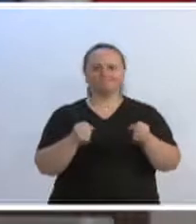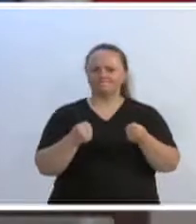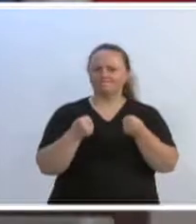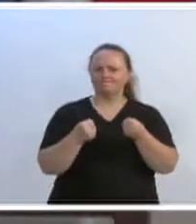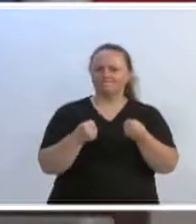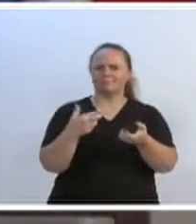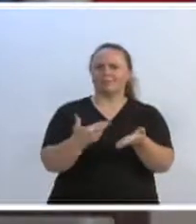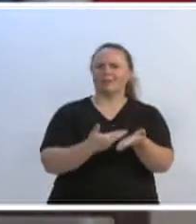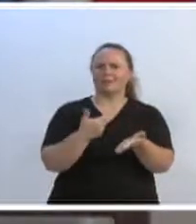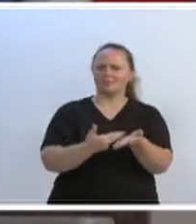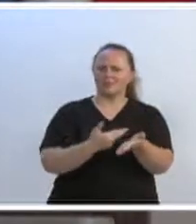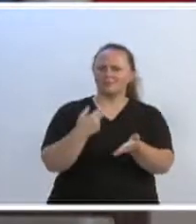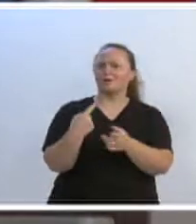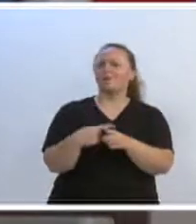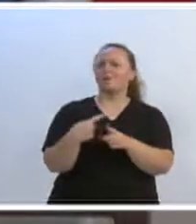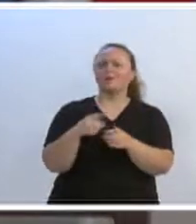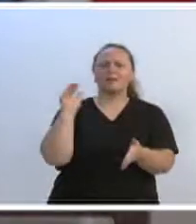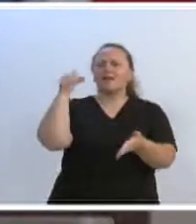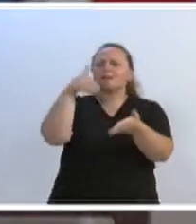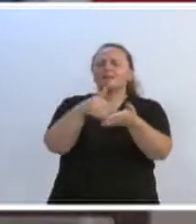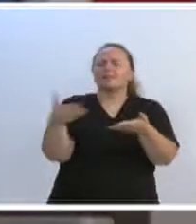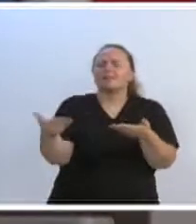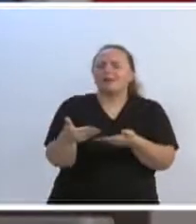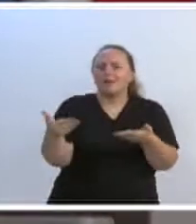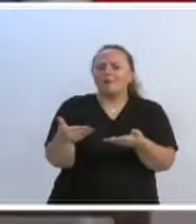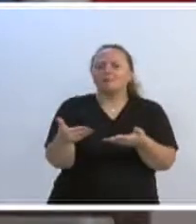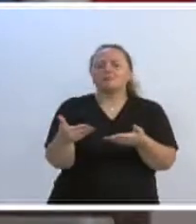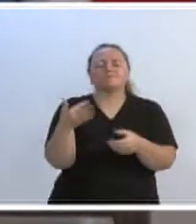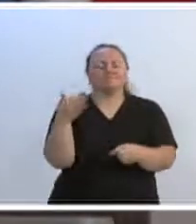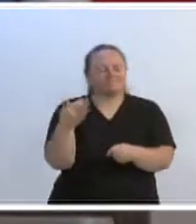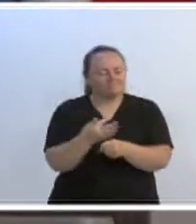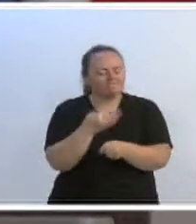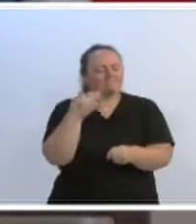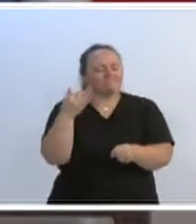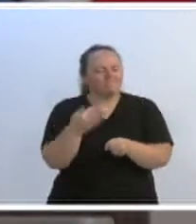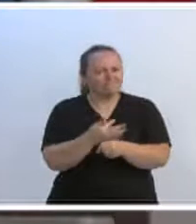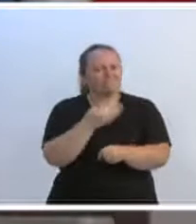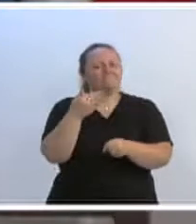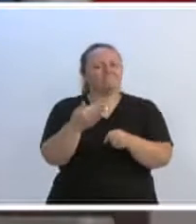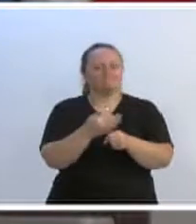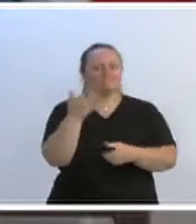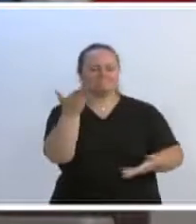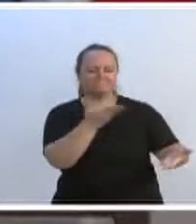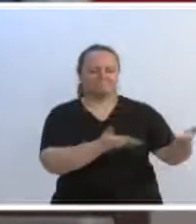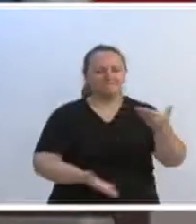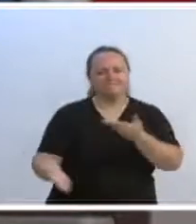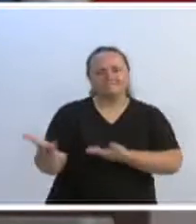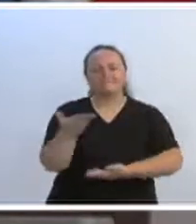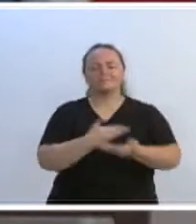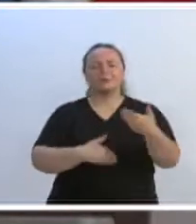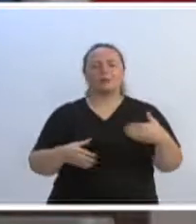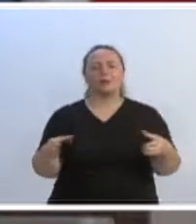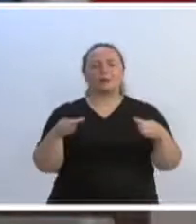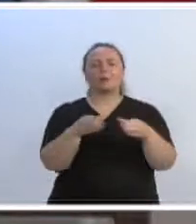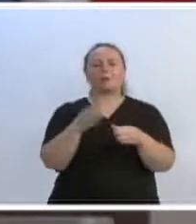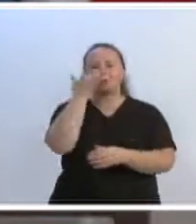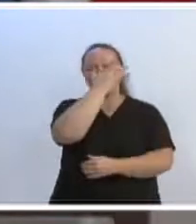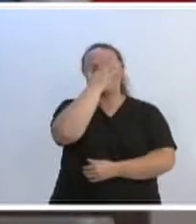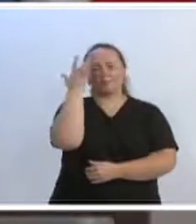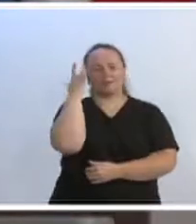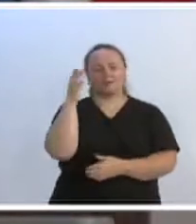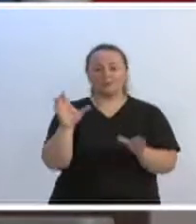Aquele caderninho de 25, 30, 32 páginas ganha corpo, ganha um novo layout, ganha